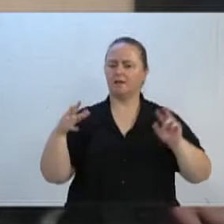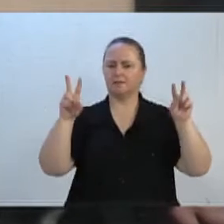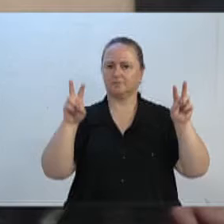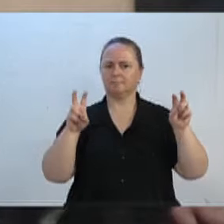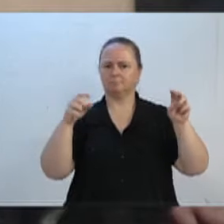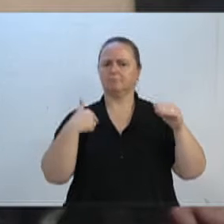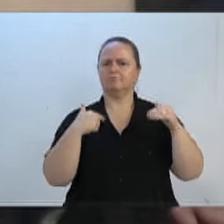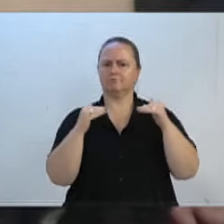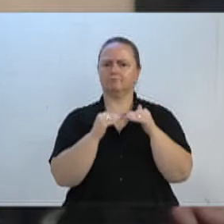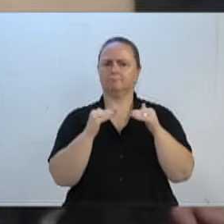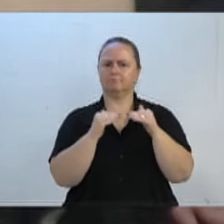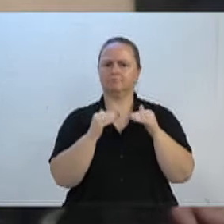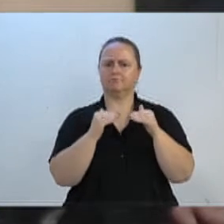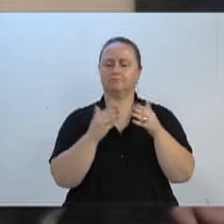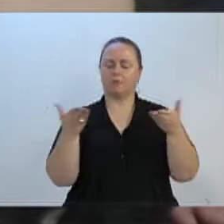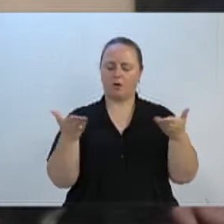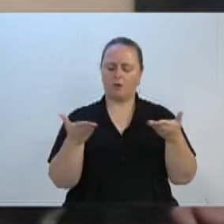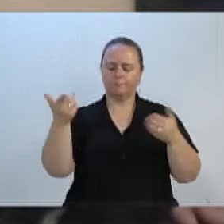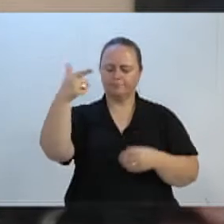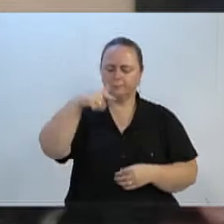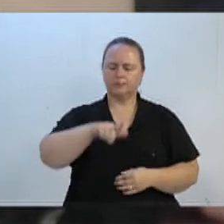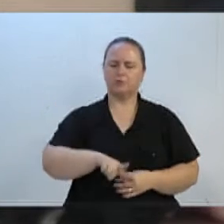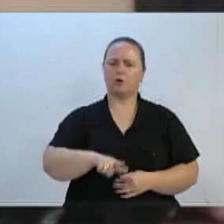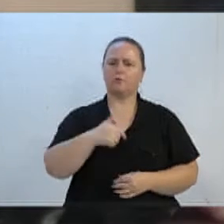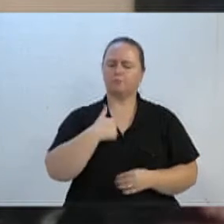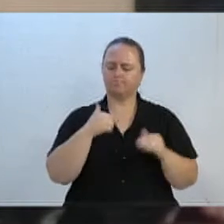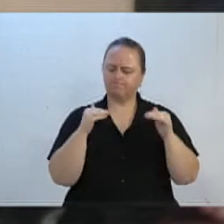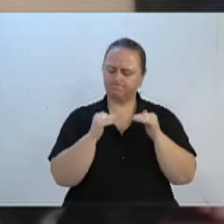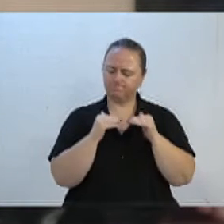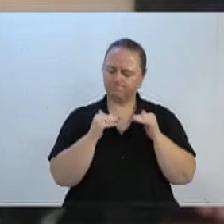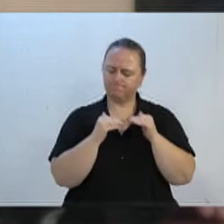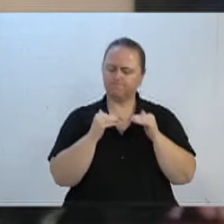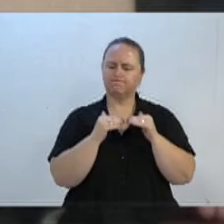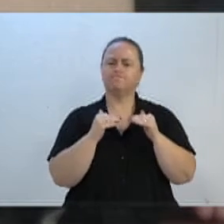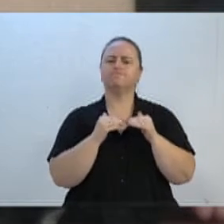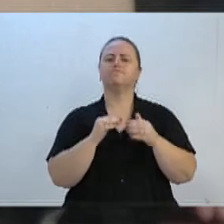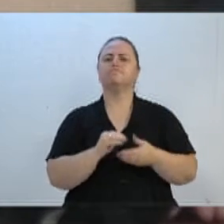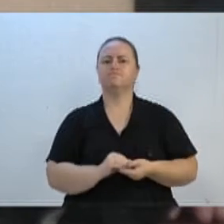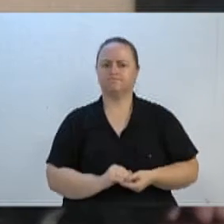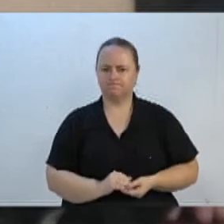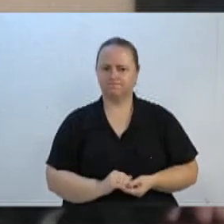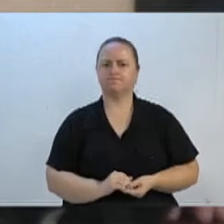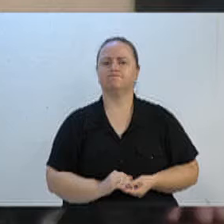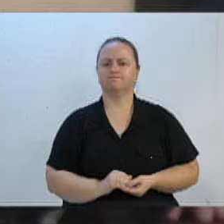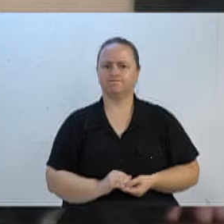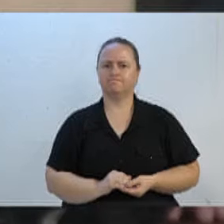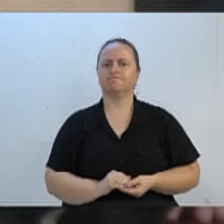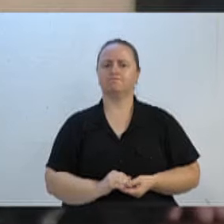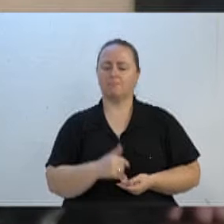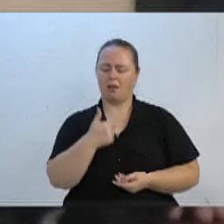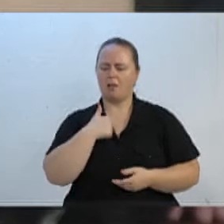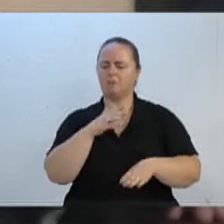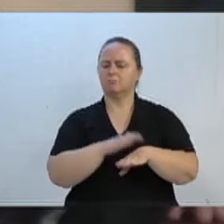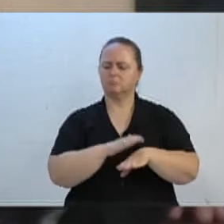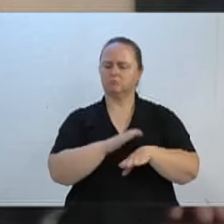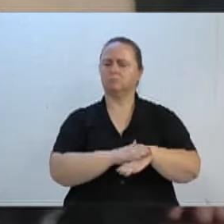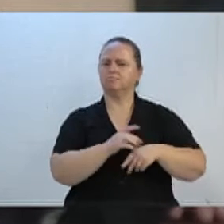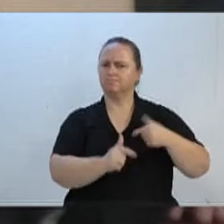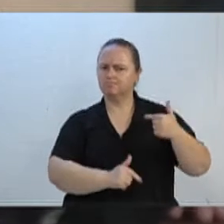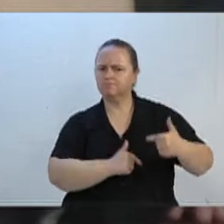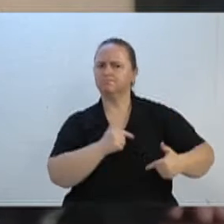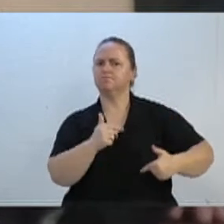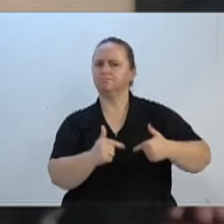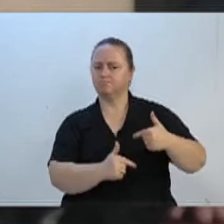assunto, e hoje aqui quero novamente reforçar aquele que eu venho sempre trabalhando aqui nesta casa. O senhor bem falou que a